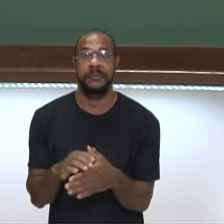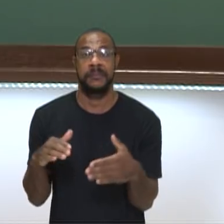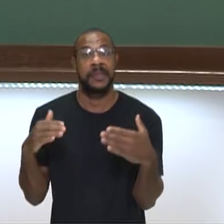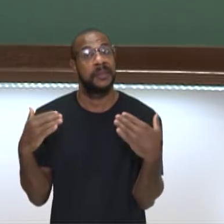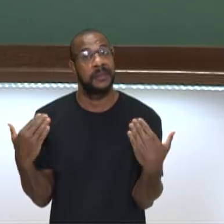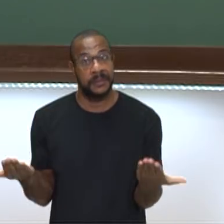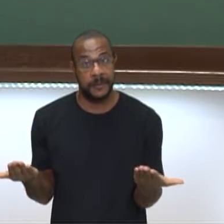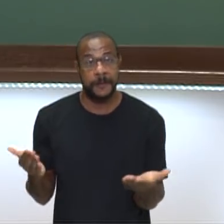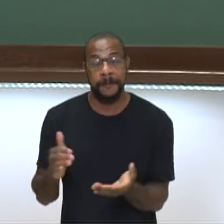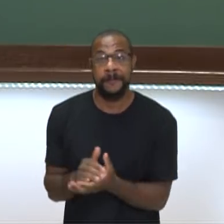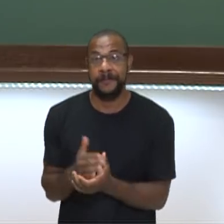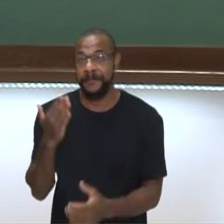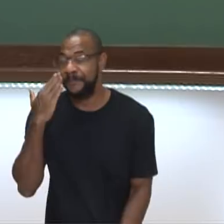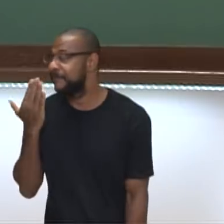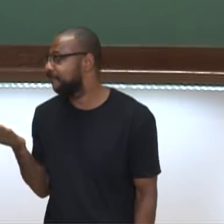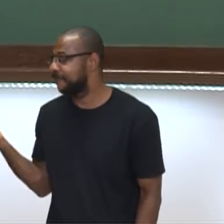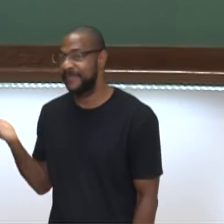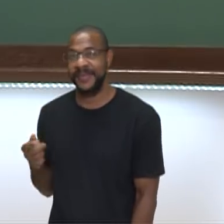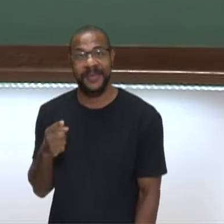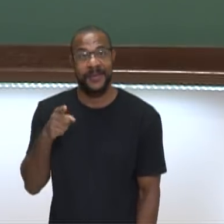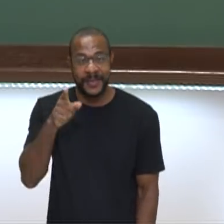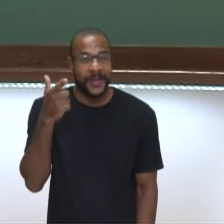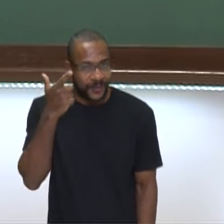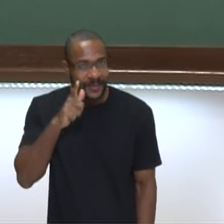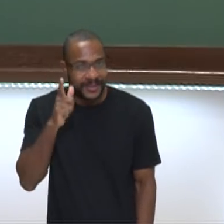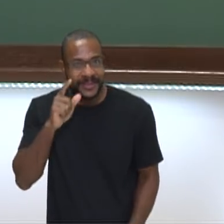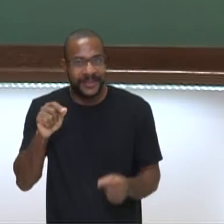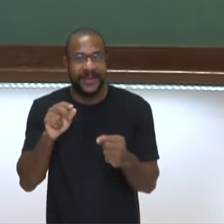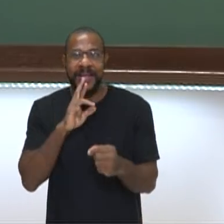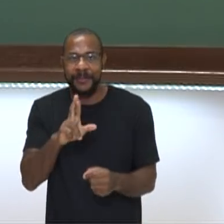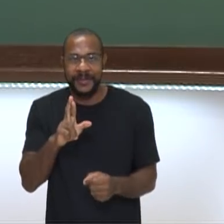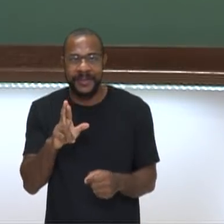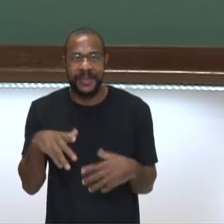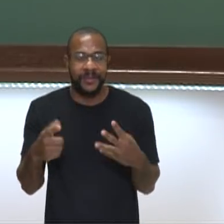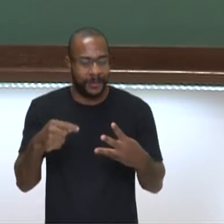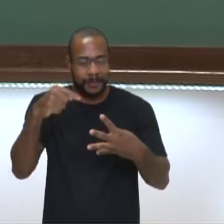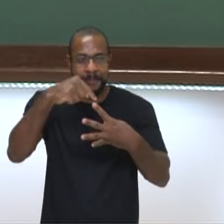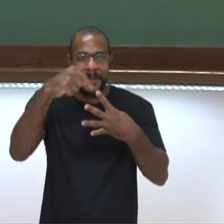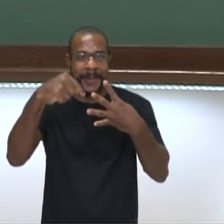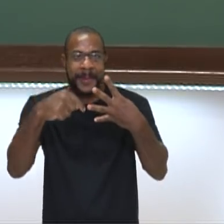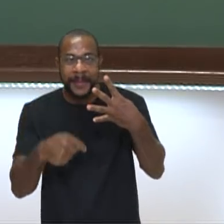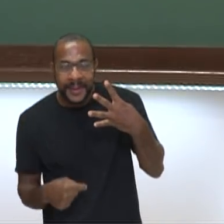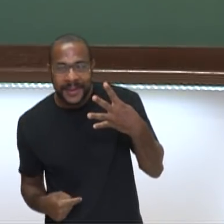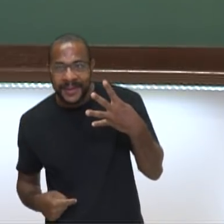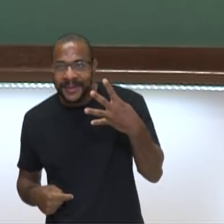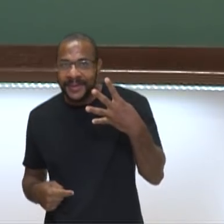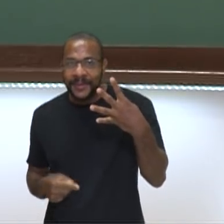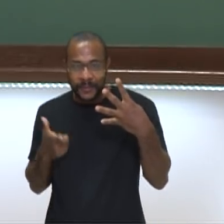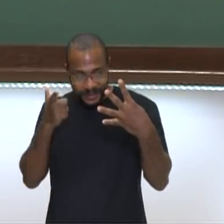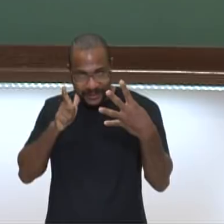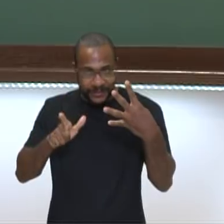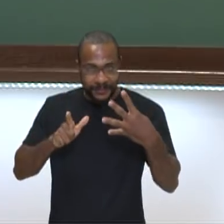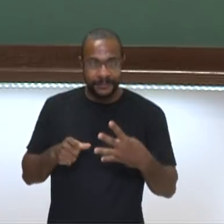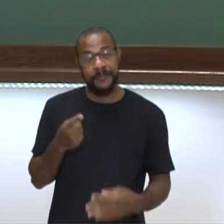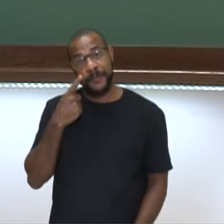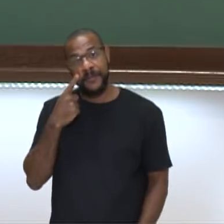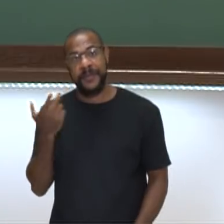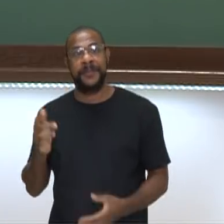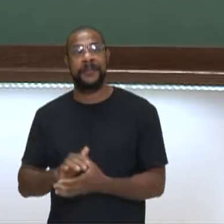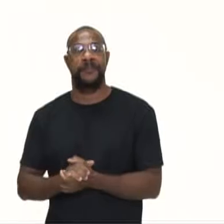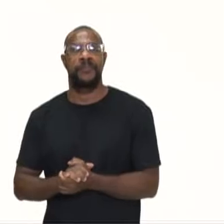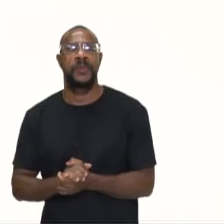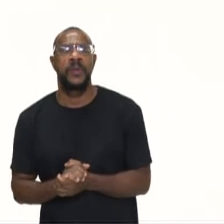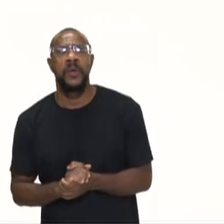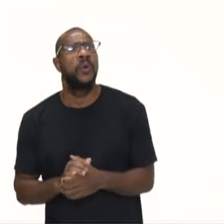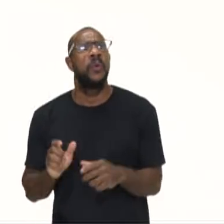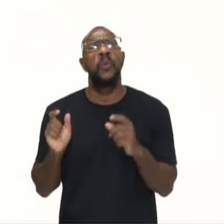Vamos para a nossa correção? Você conseguiu aí resolver o exercício, identificar qual é a alternativa correta? Então vamos ler de novo. O